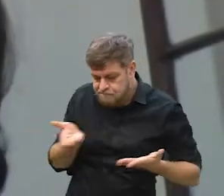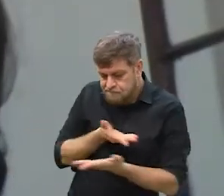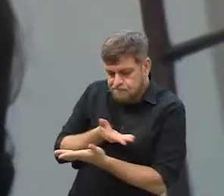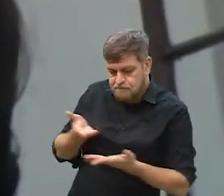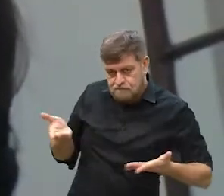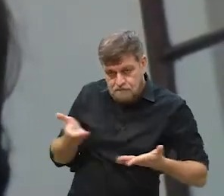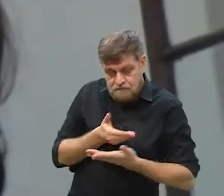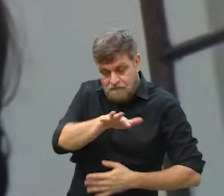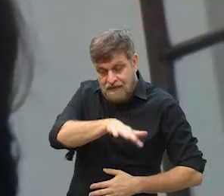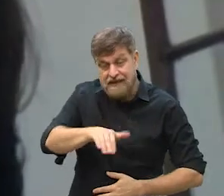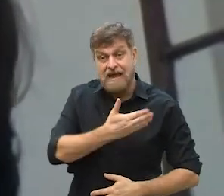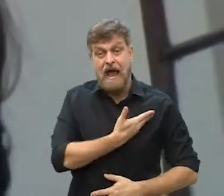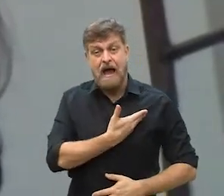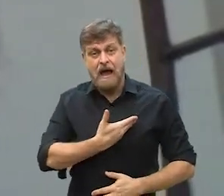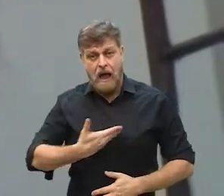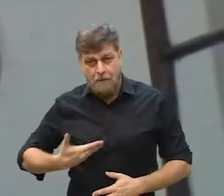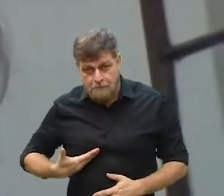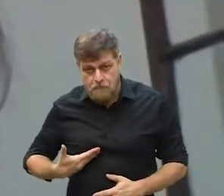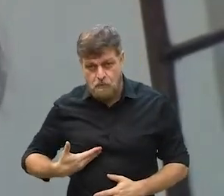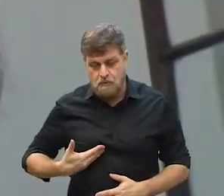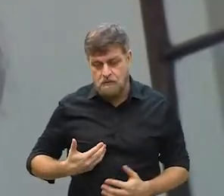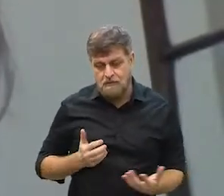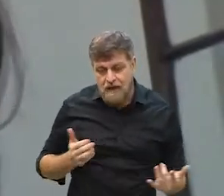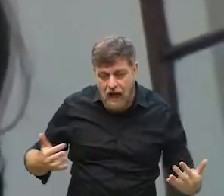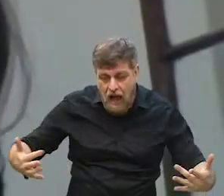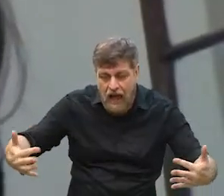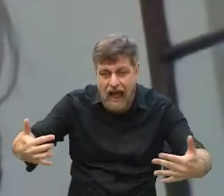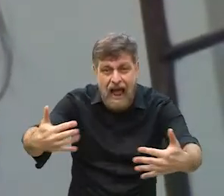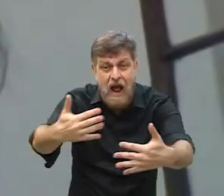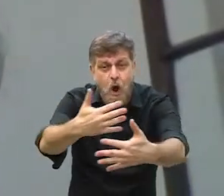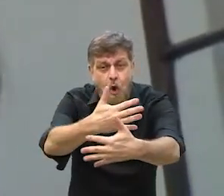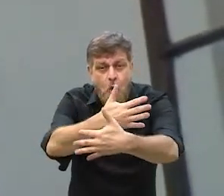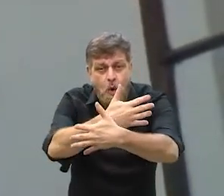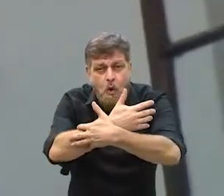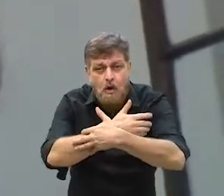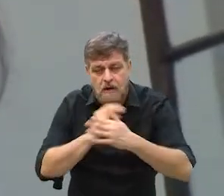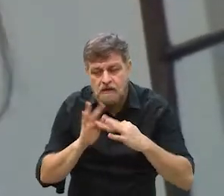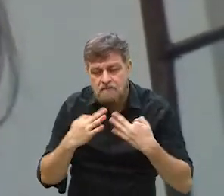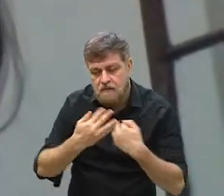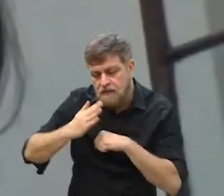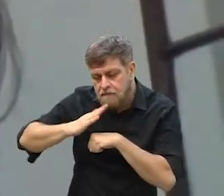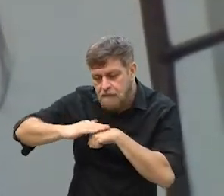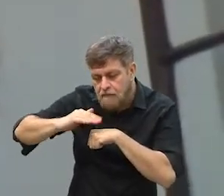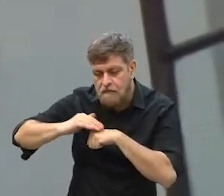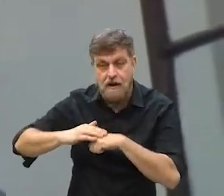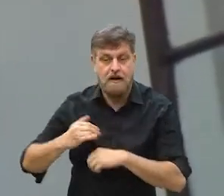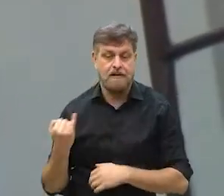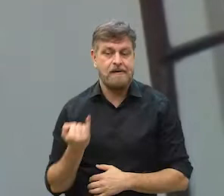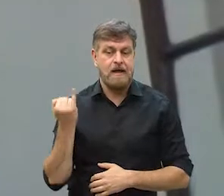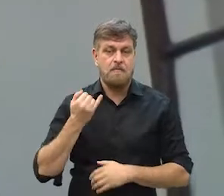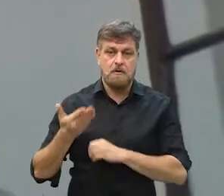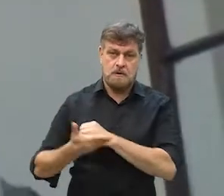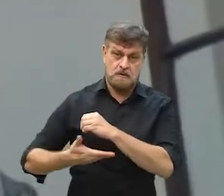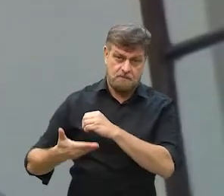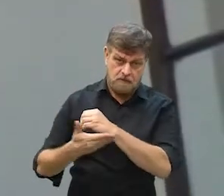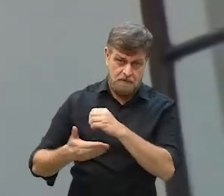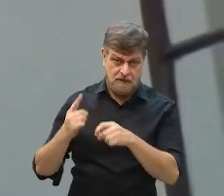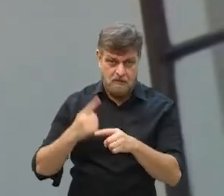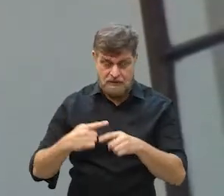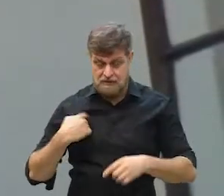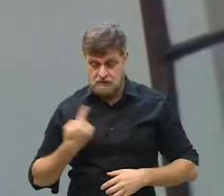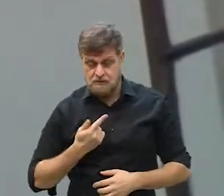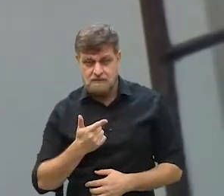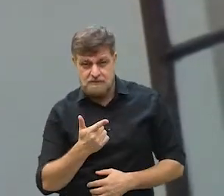intersetorialidade do serviço público, esse acolhimento dessas famílias, eu acho fundamental, porque se